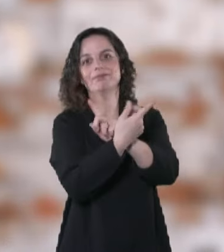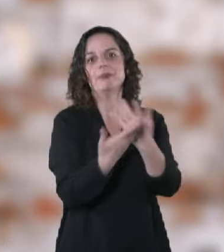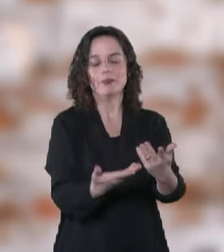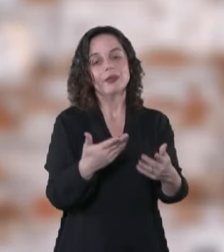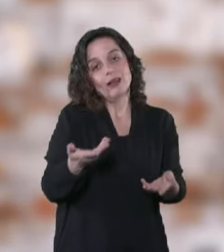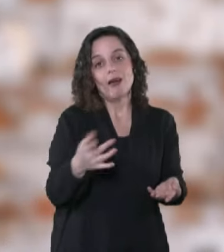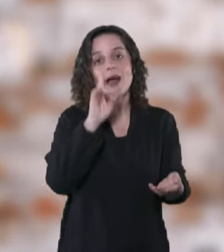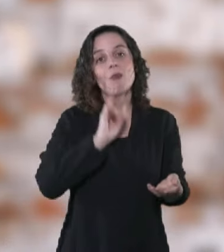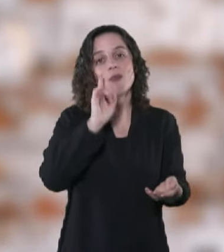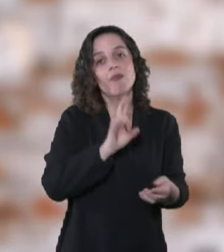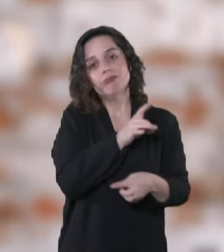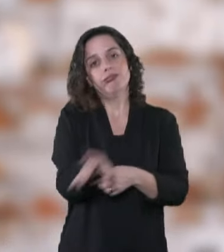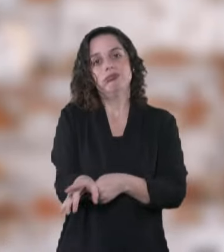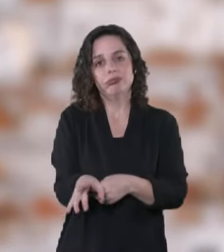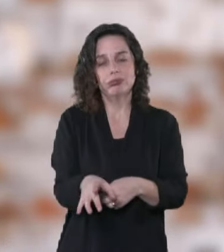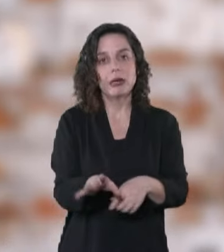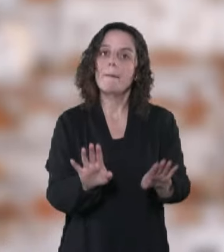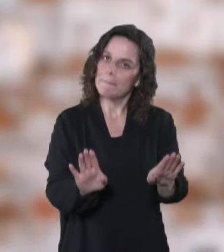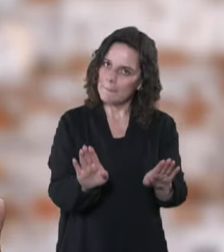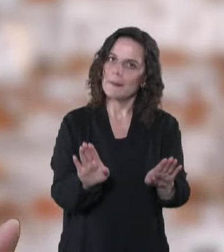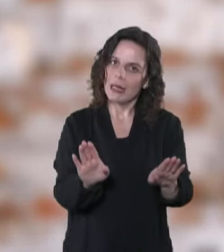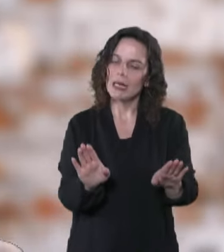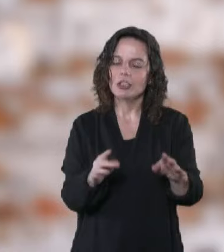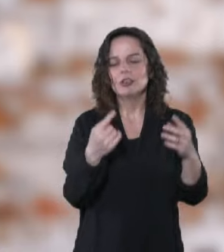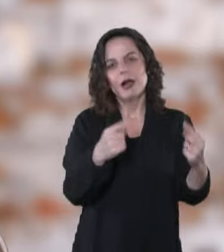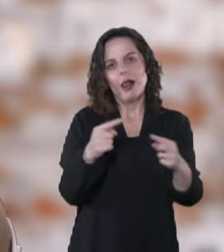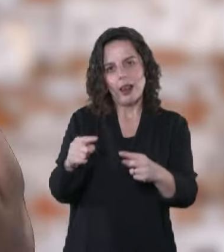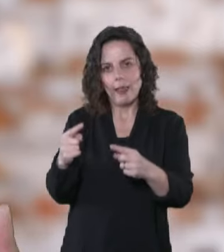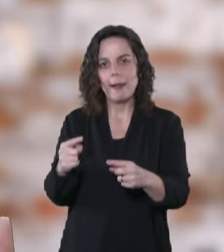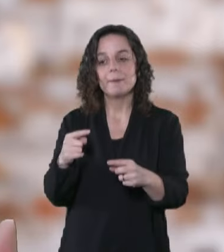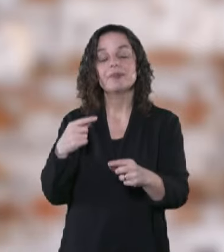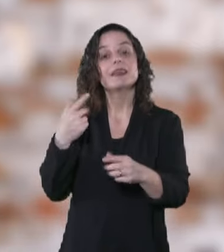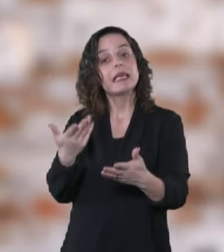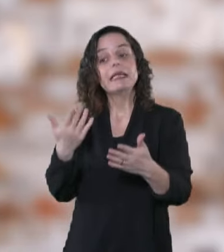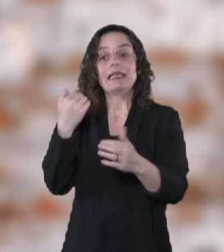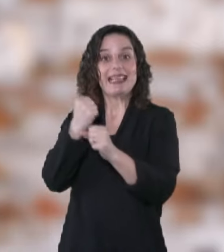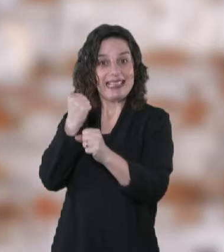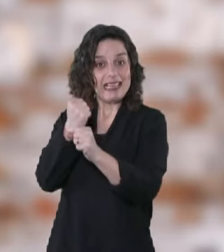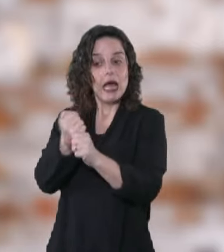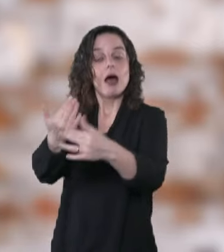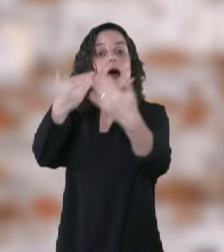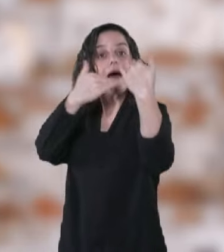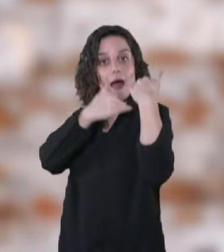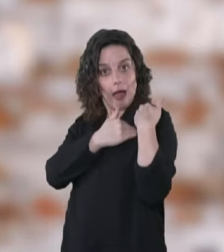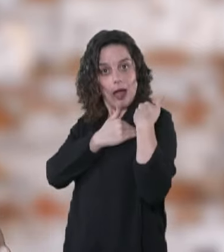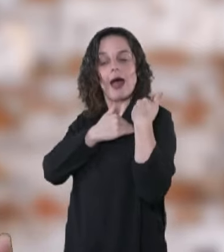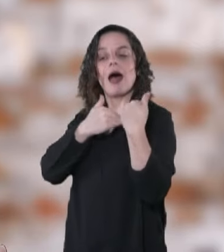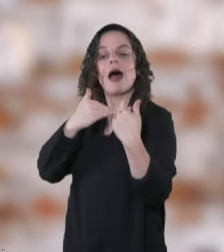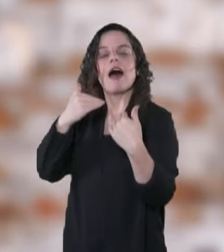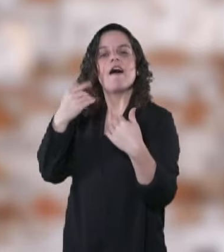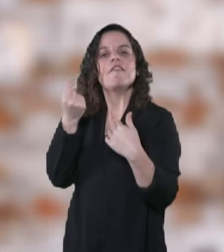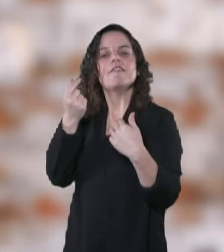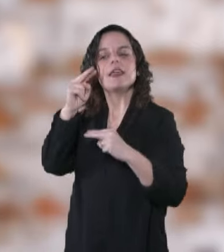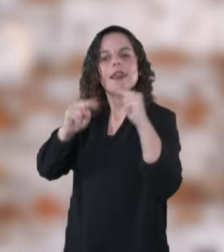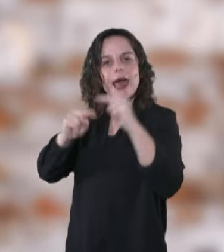temos mais mulheres hoje em dia, embora ainda continuem a exercer mais, isto é, a ser responsáveis pelas demonstrações financeiras, ainda